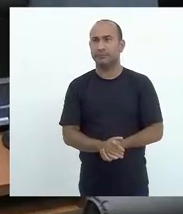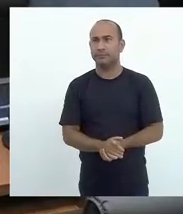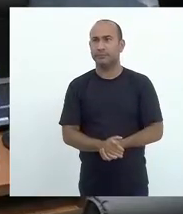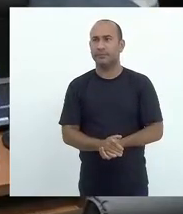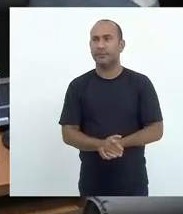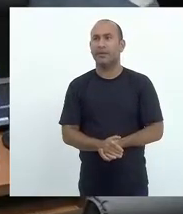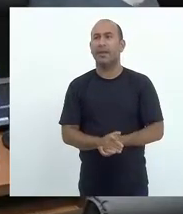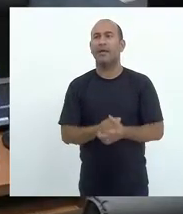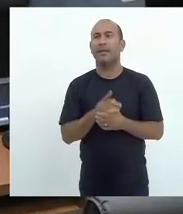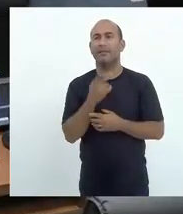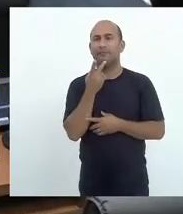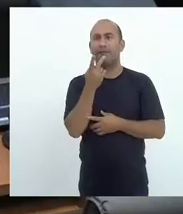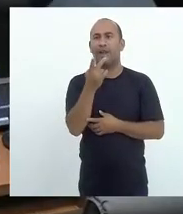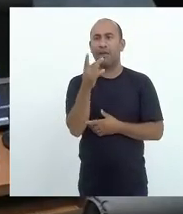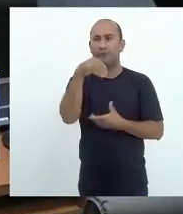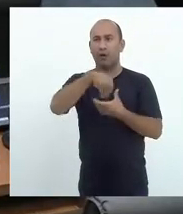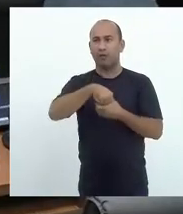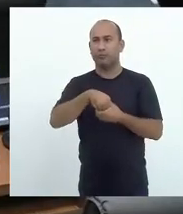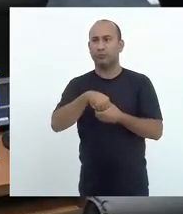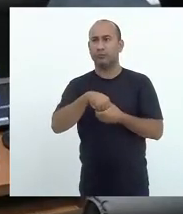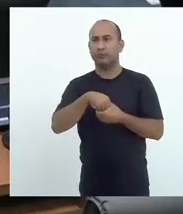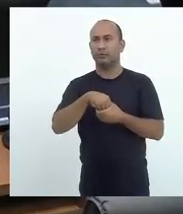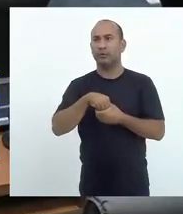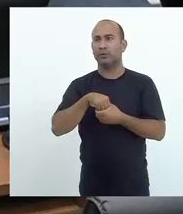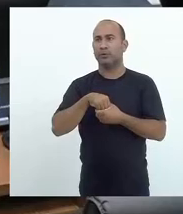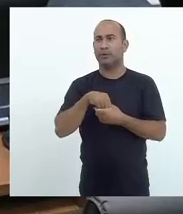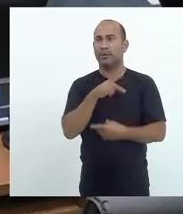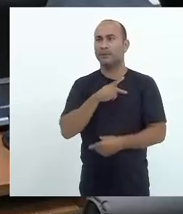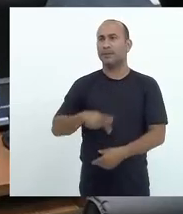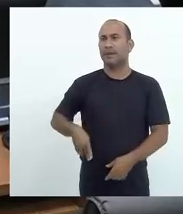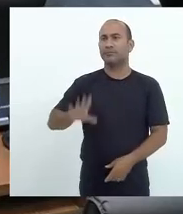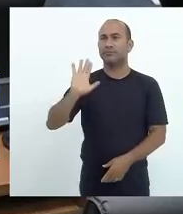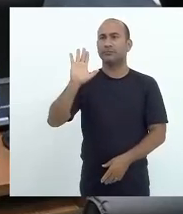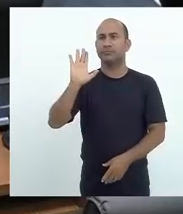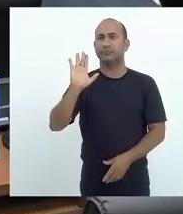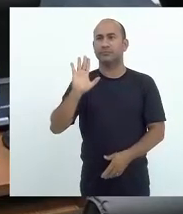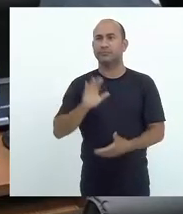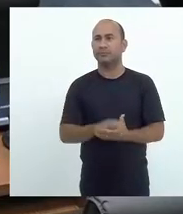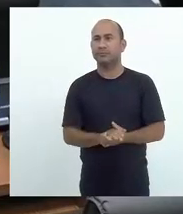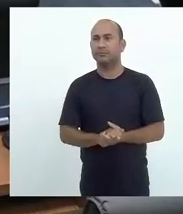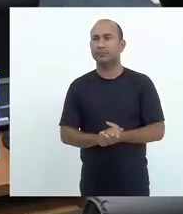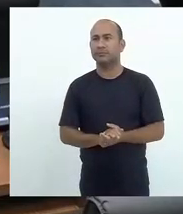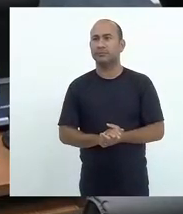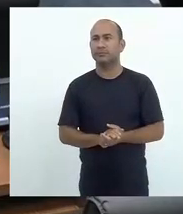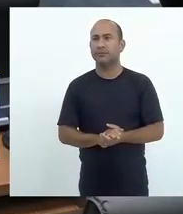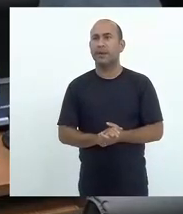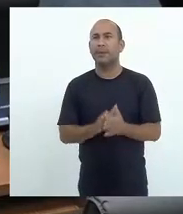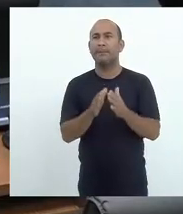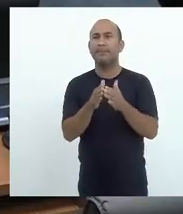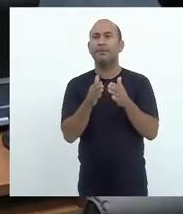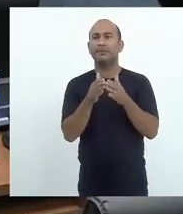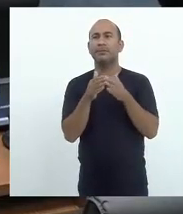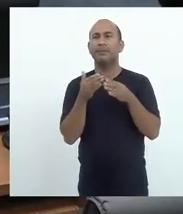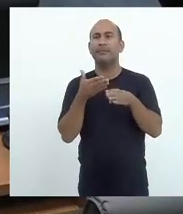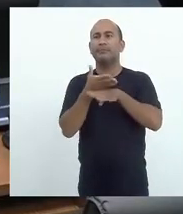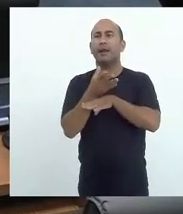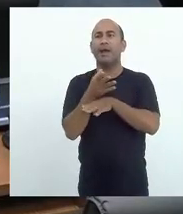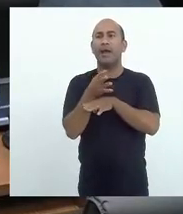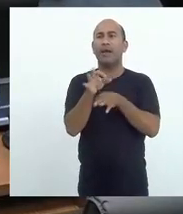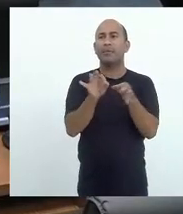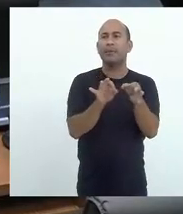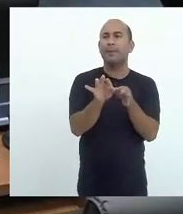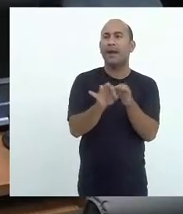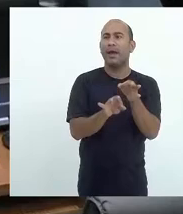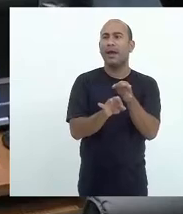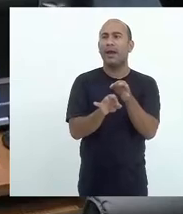Declaração de voto, senhor presidente. Espera aí, só um minutinho. Vamos organizar aqui. É, para a coautoria, está pedindo a coautoria ao projeto. Os